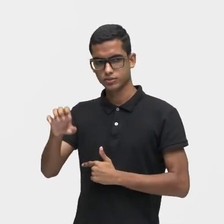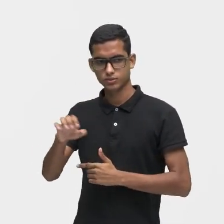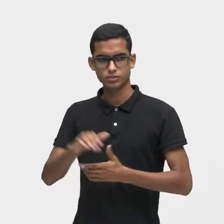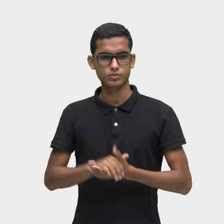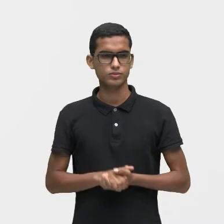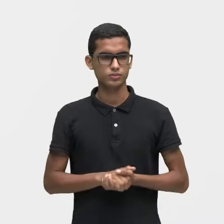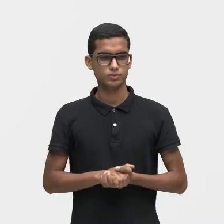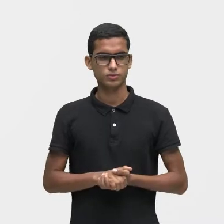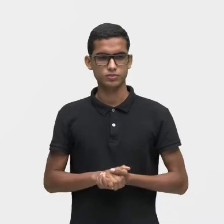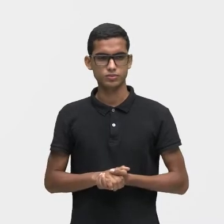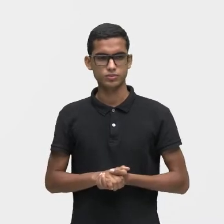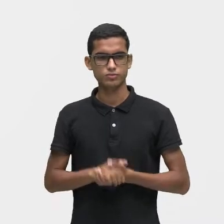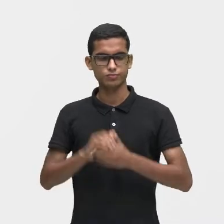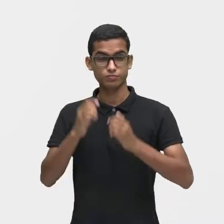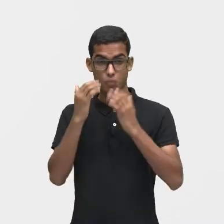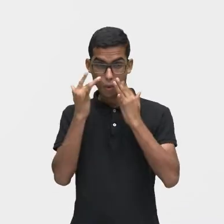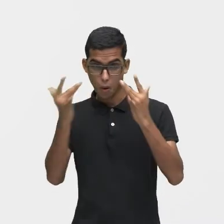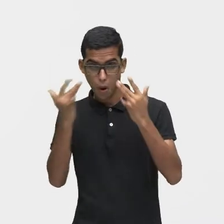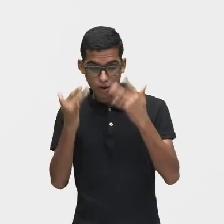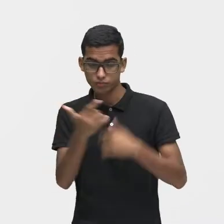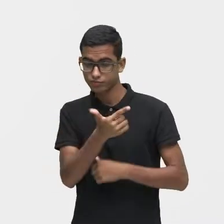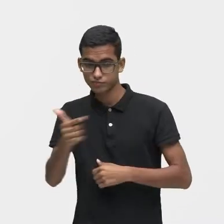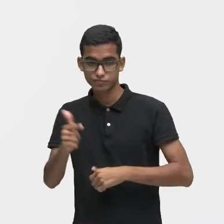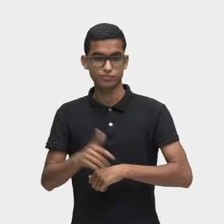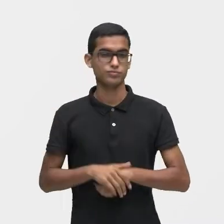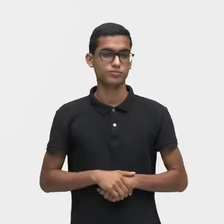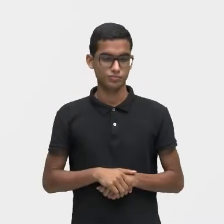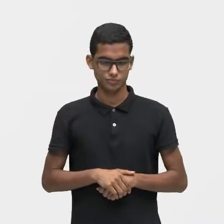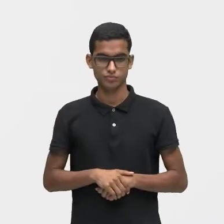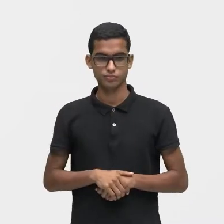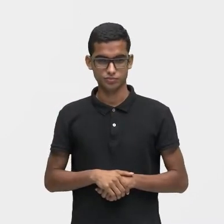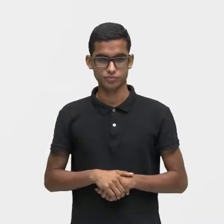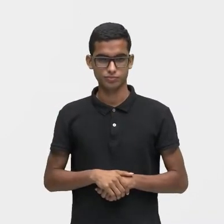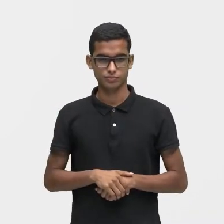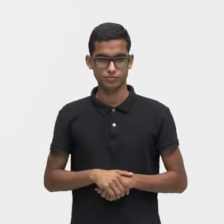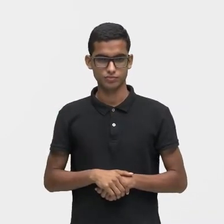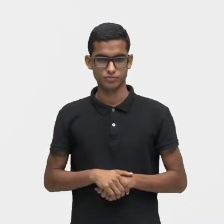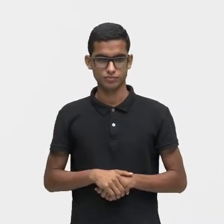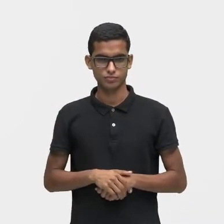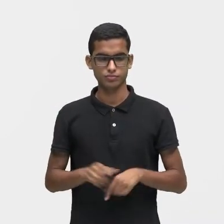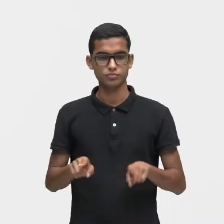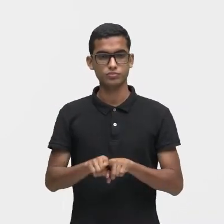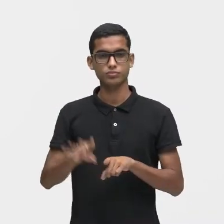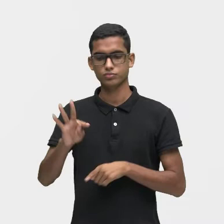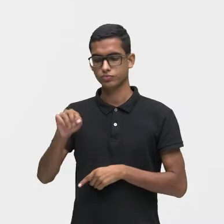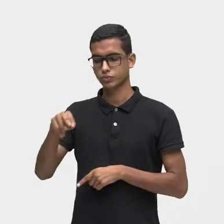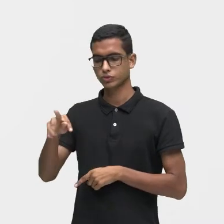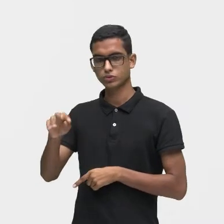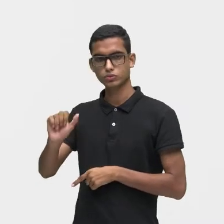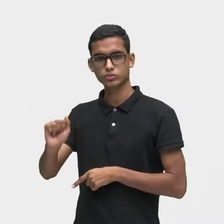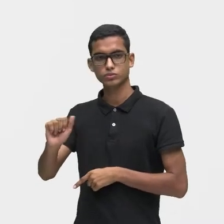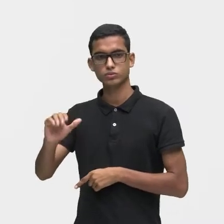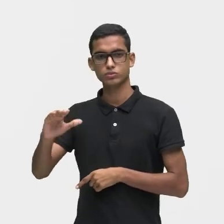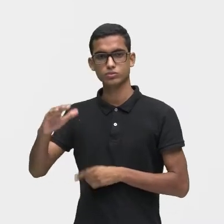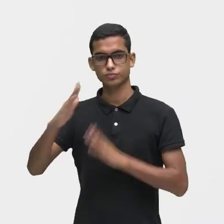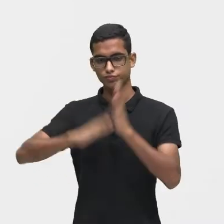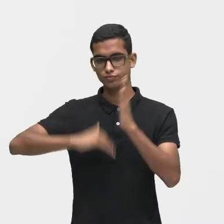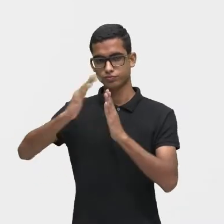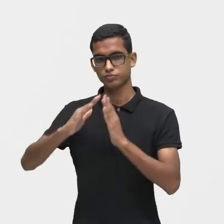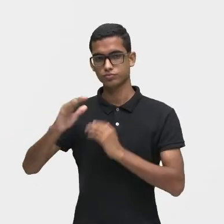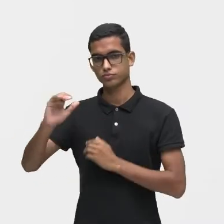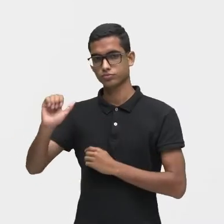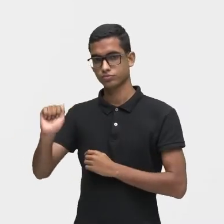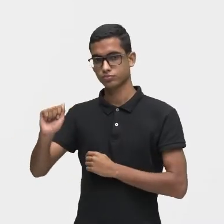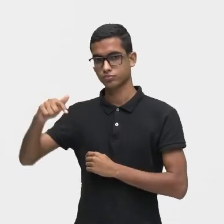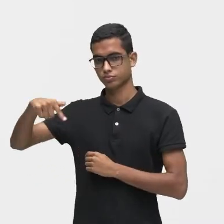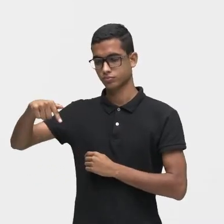sobre a outra. Então, ele tem essa possibilidade. Tinta aquarela. Um exemplo mais óbvio de pinceladas